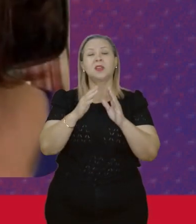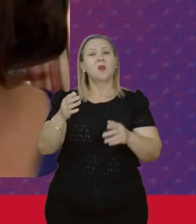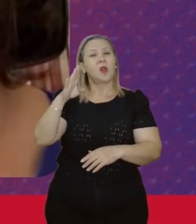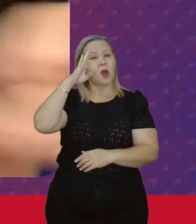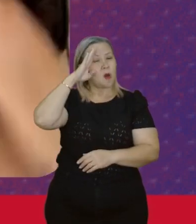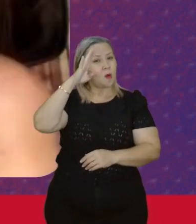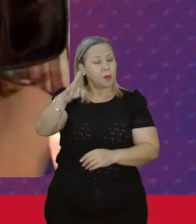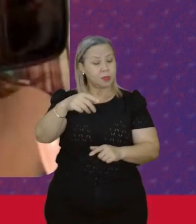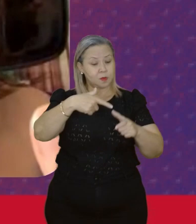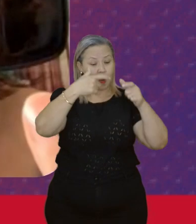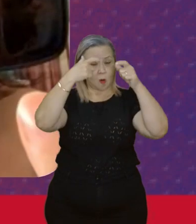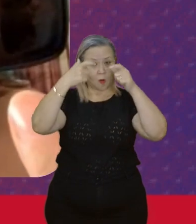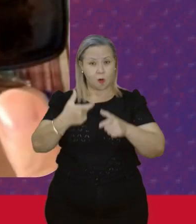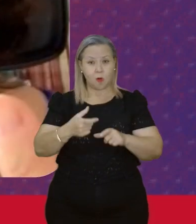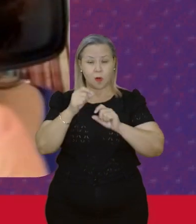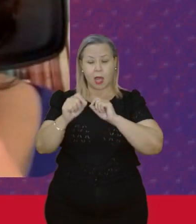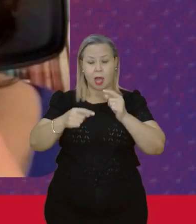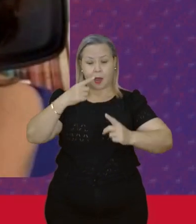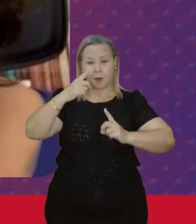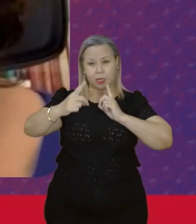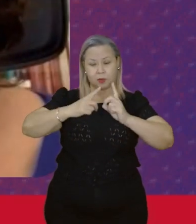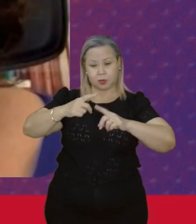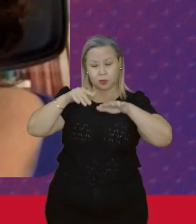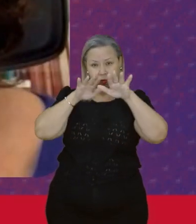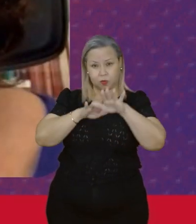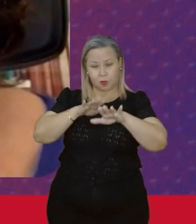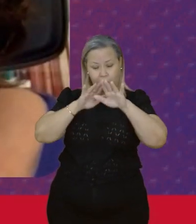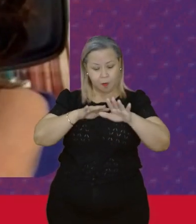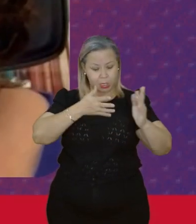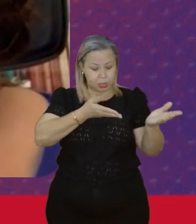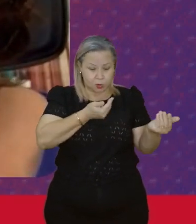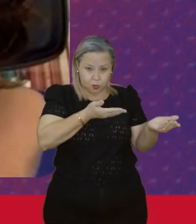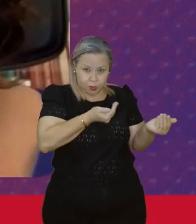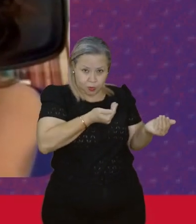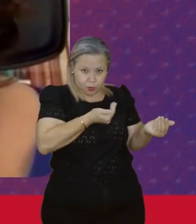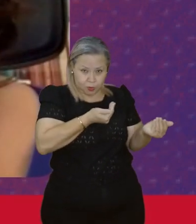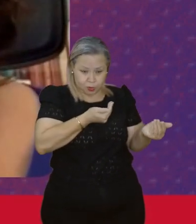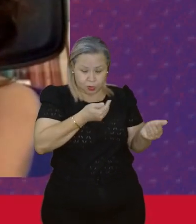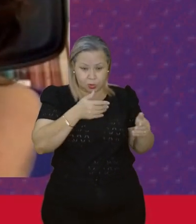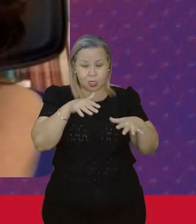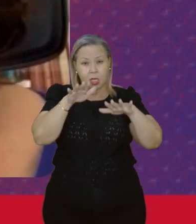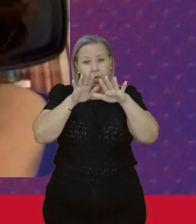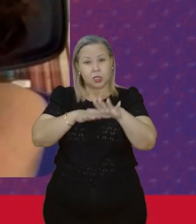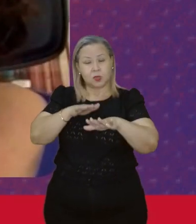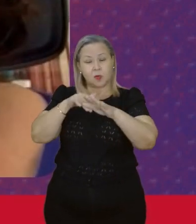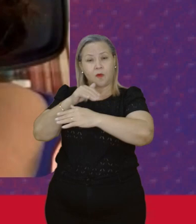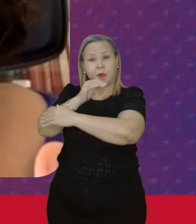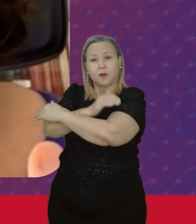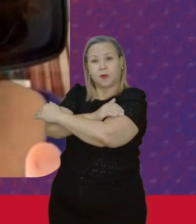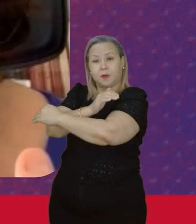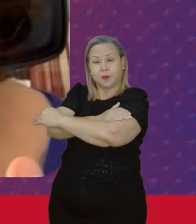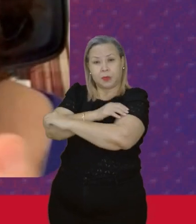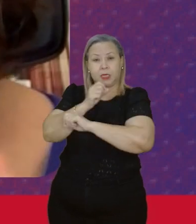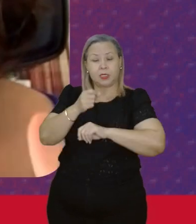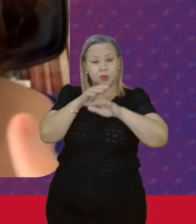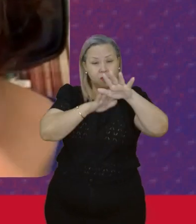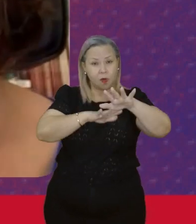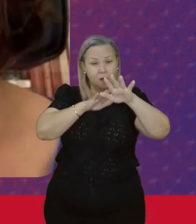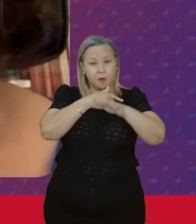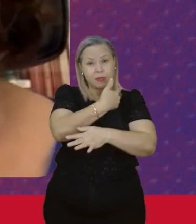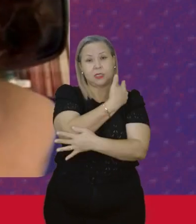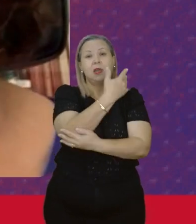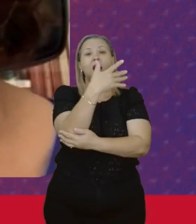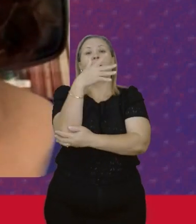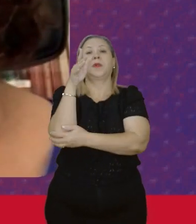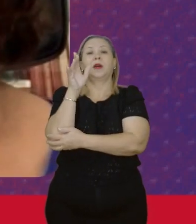principal lugar para a discussão dos movimentos de juventude, dos movimentos feministas, dos movimentos